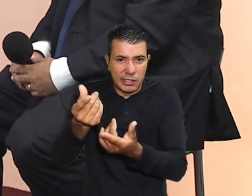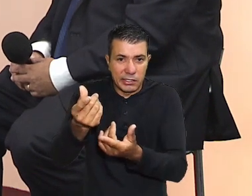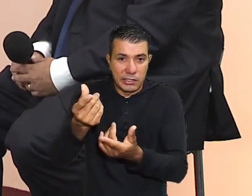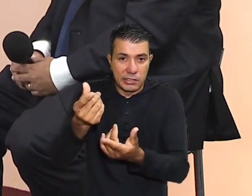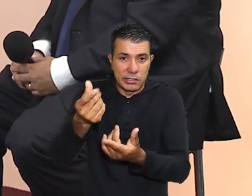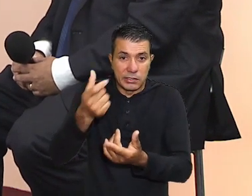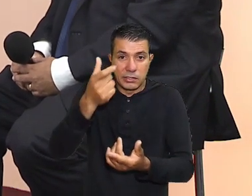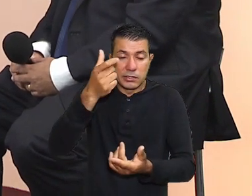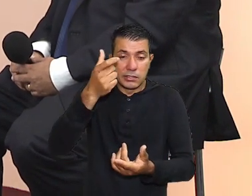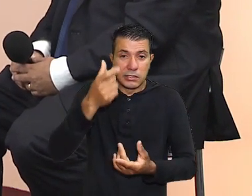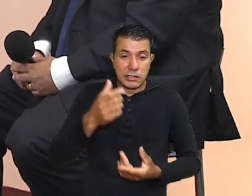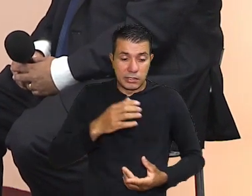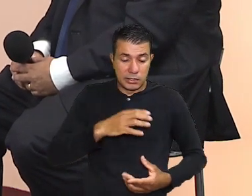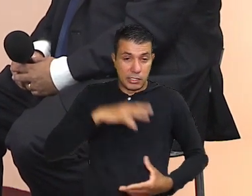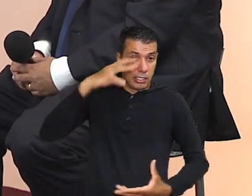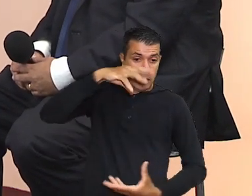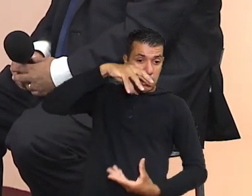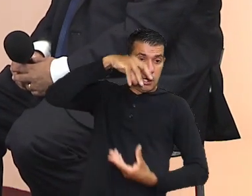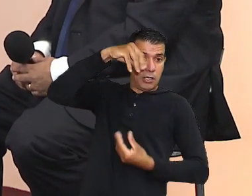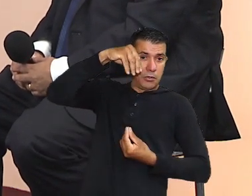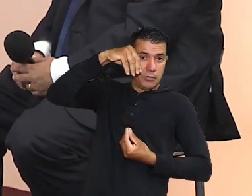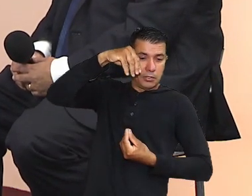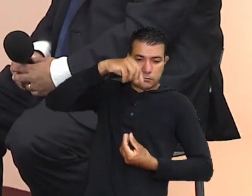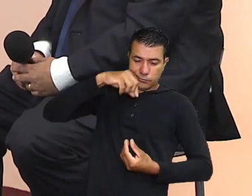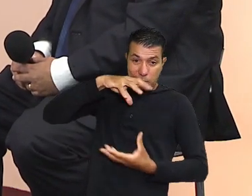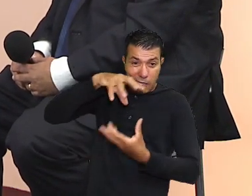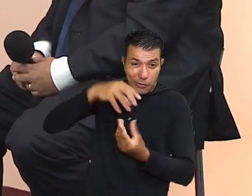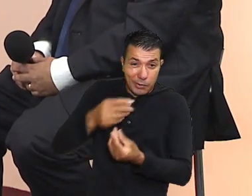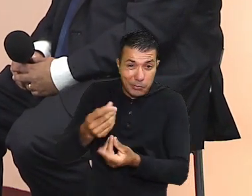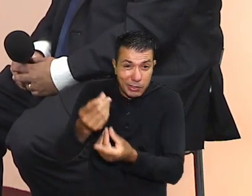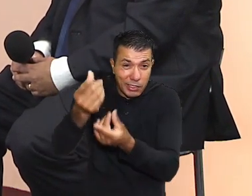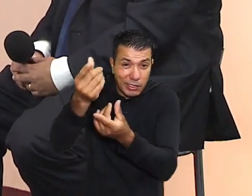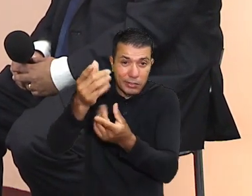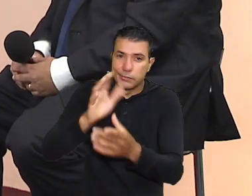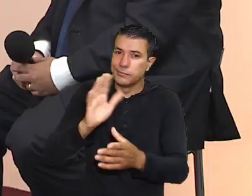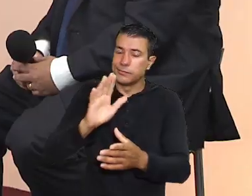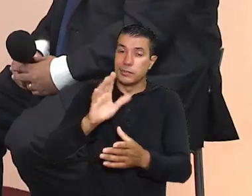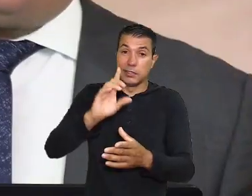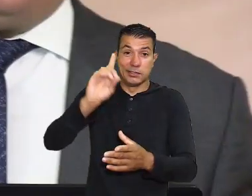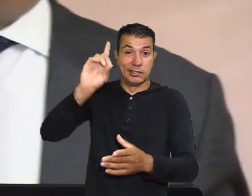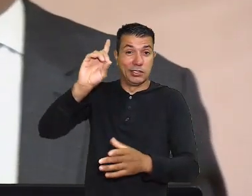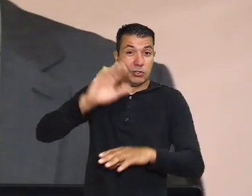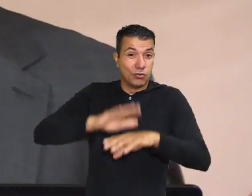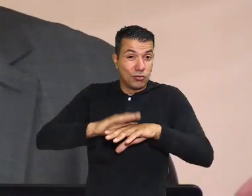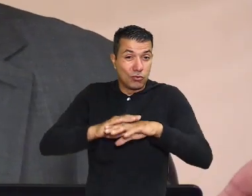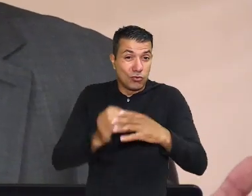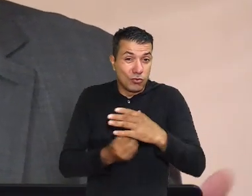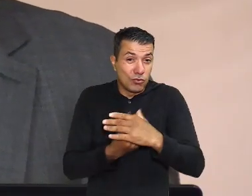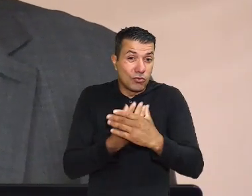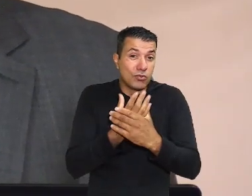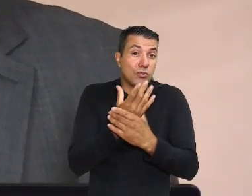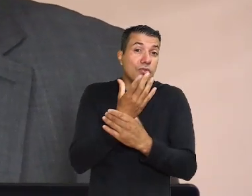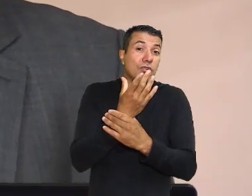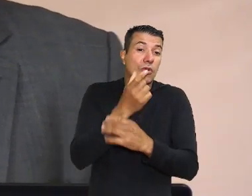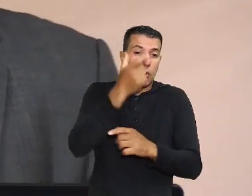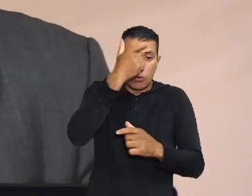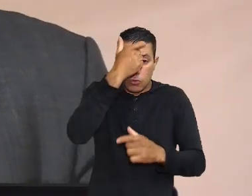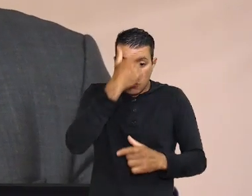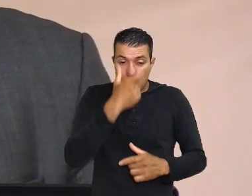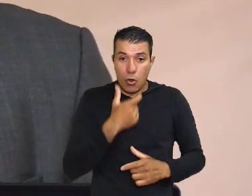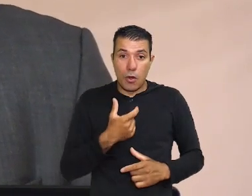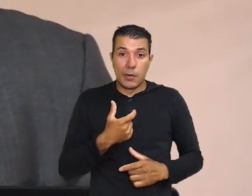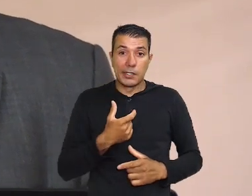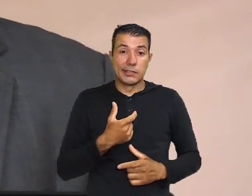ela morre como consequência do pecado. Você precisa entender isso. E Deus criou, a princípio, como foi mencionado, o ser humano para ser